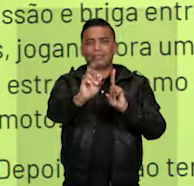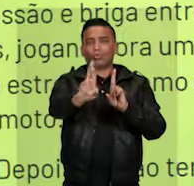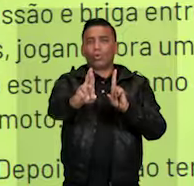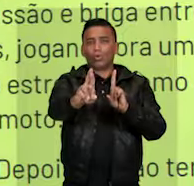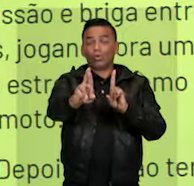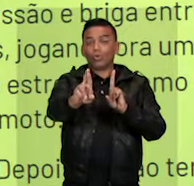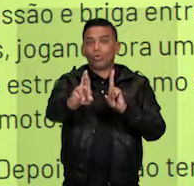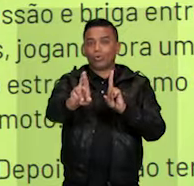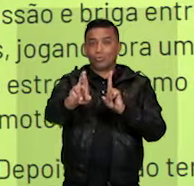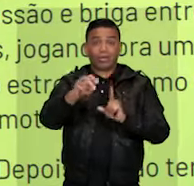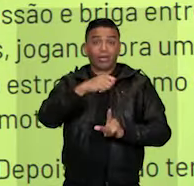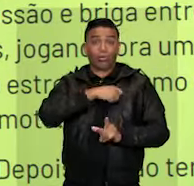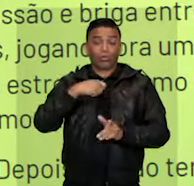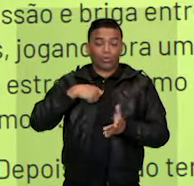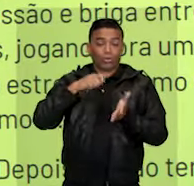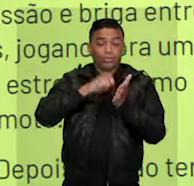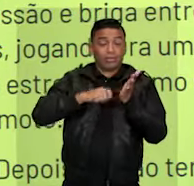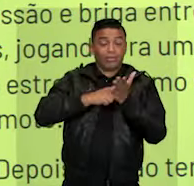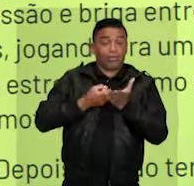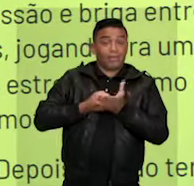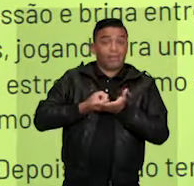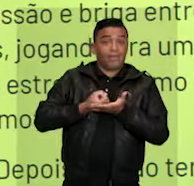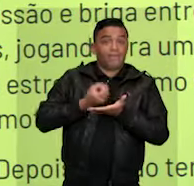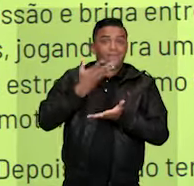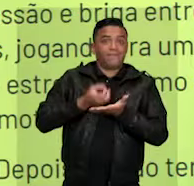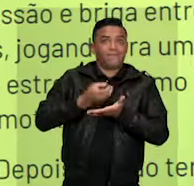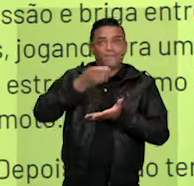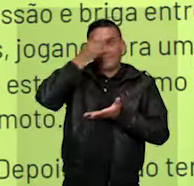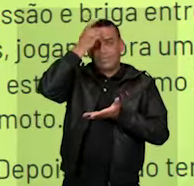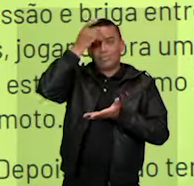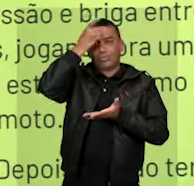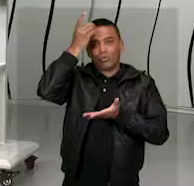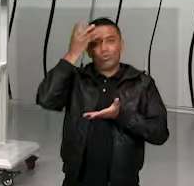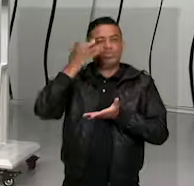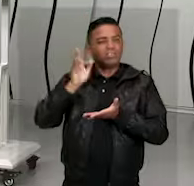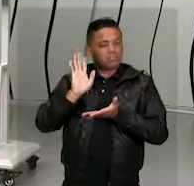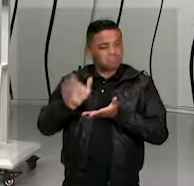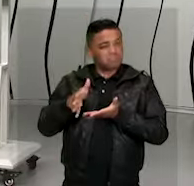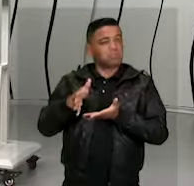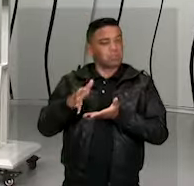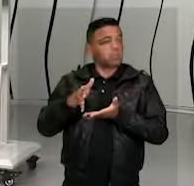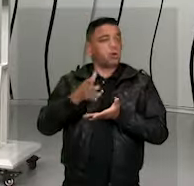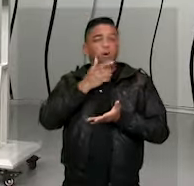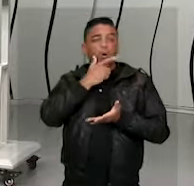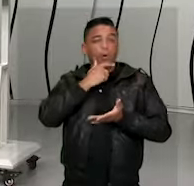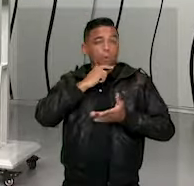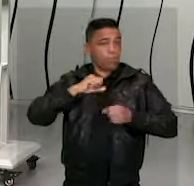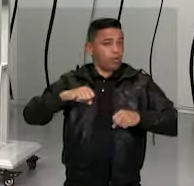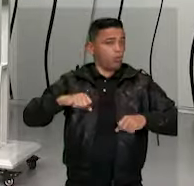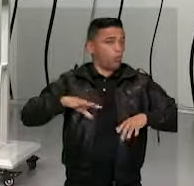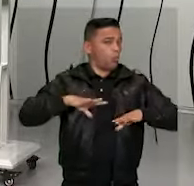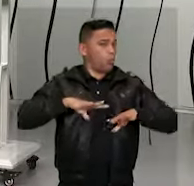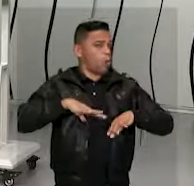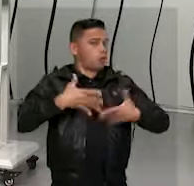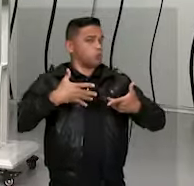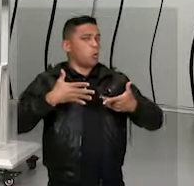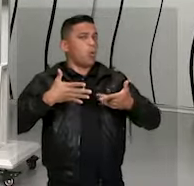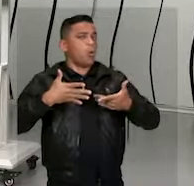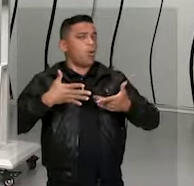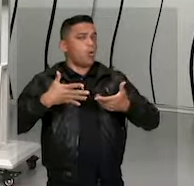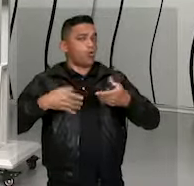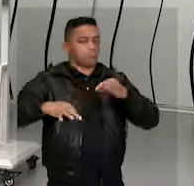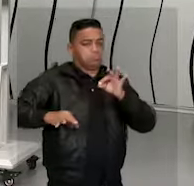é o porta-voz. Ele vai falar, olha, realmente o plano do valente alfaiate. Então,